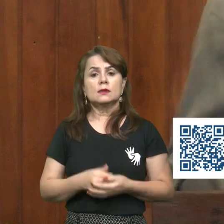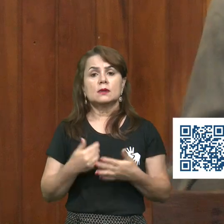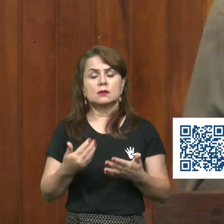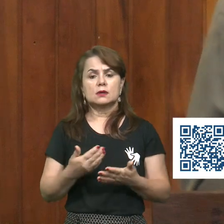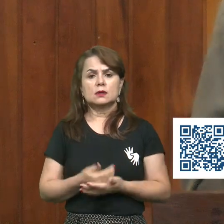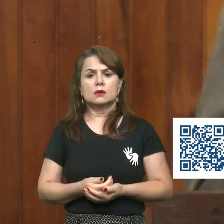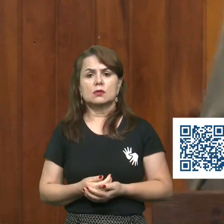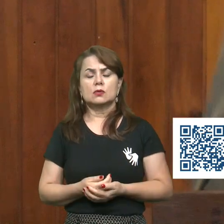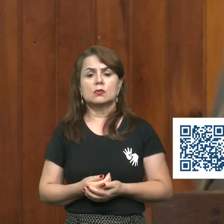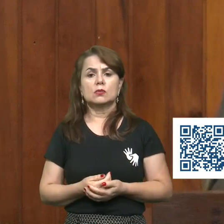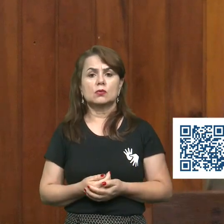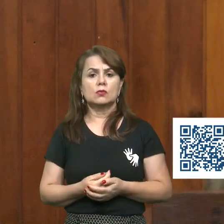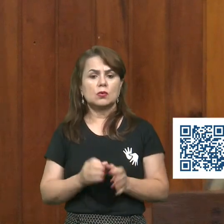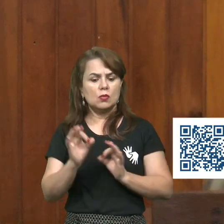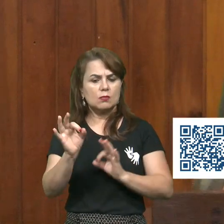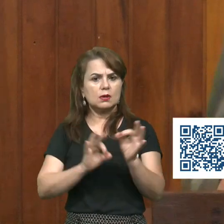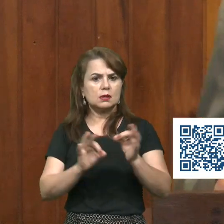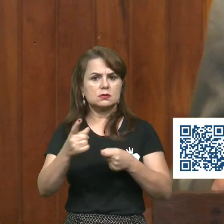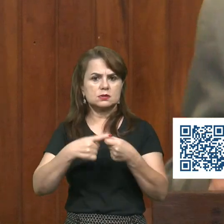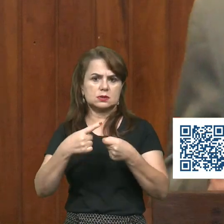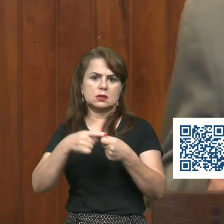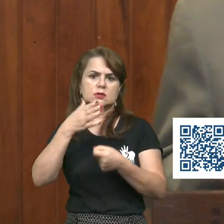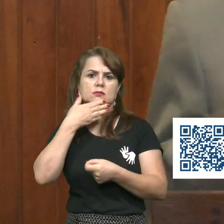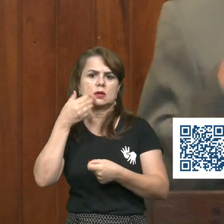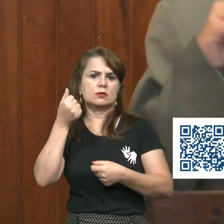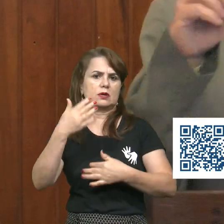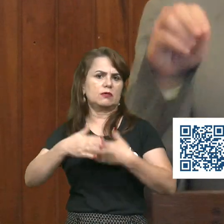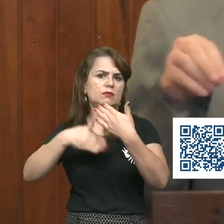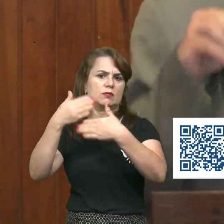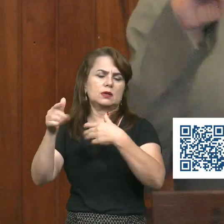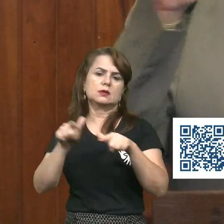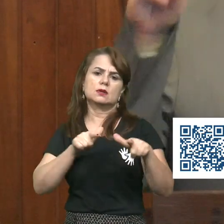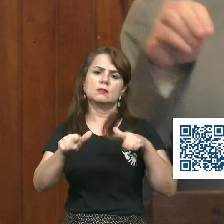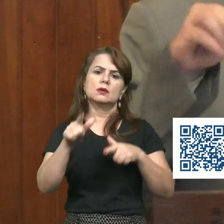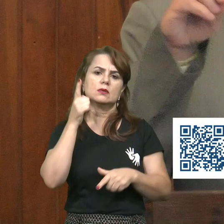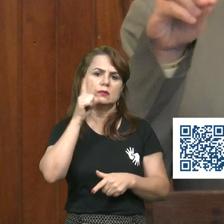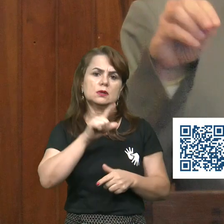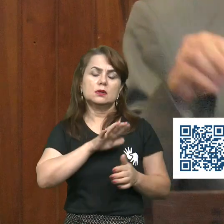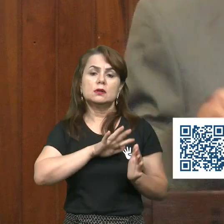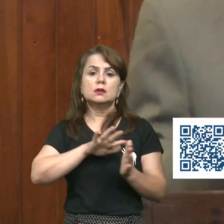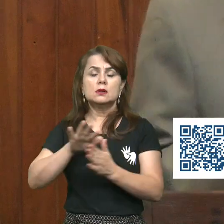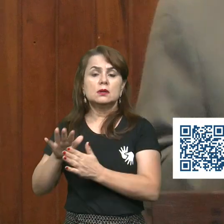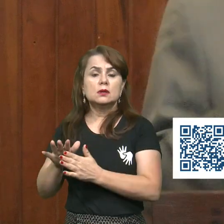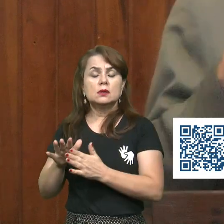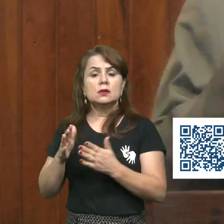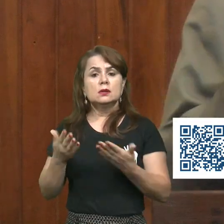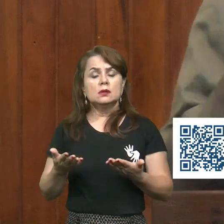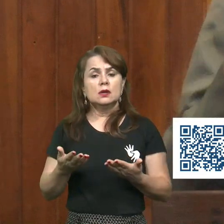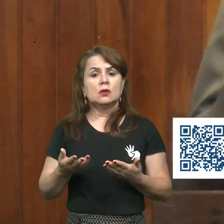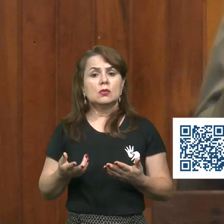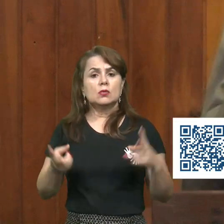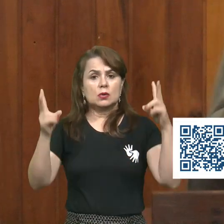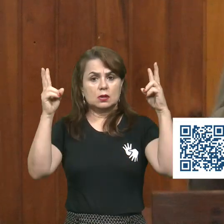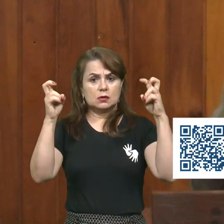Essa é uma tendência da nossa cidade. Eu quero voltar aqui